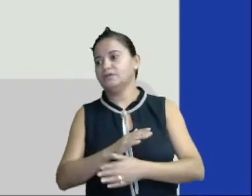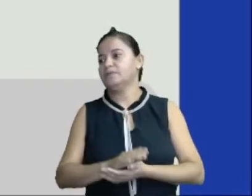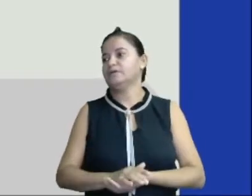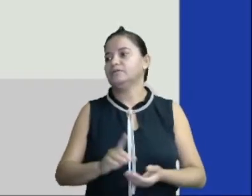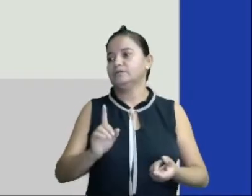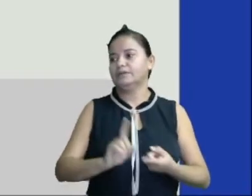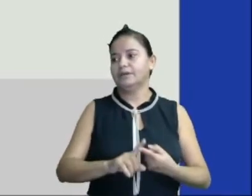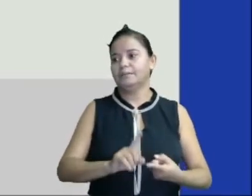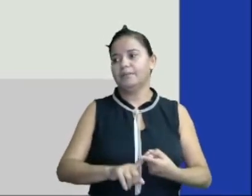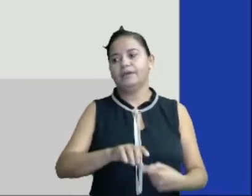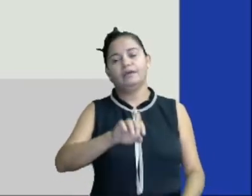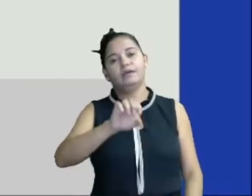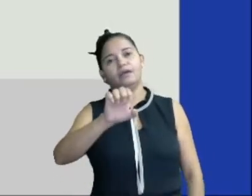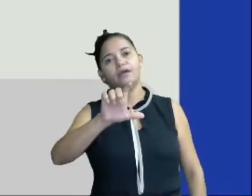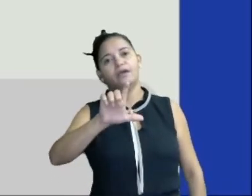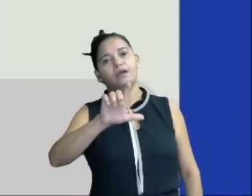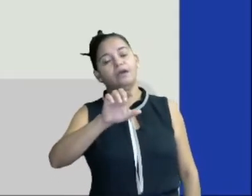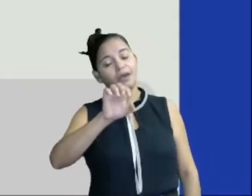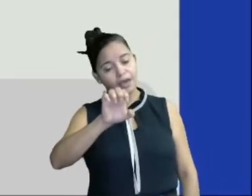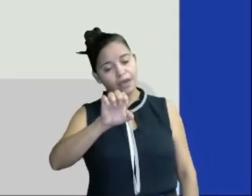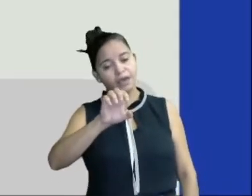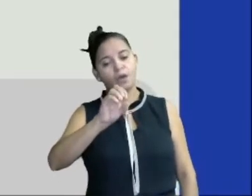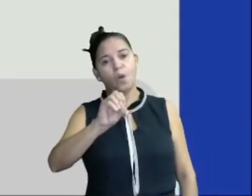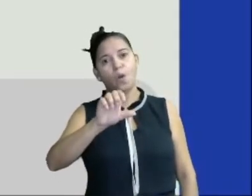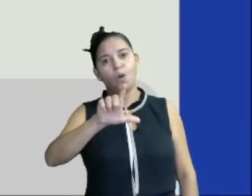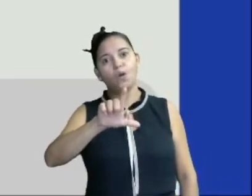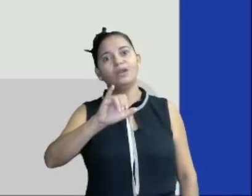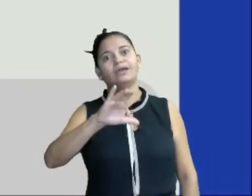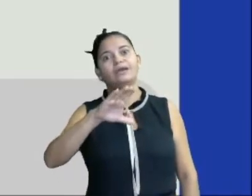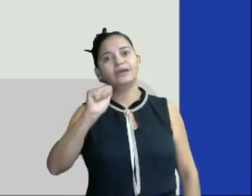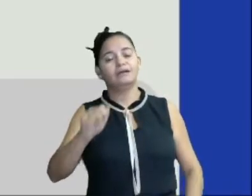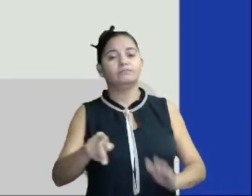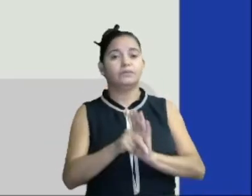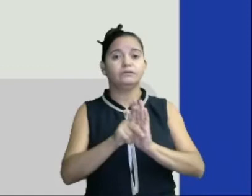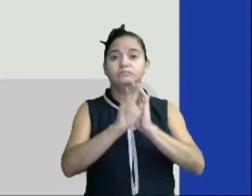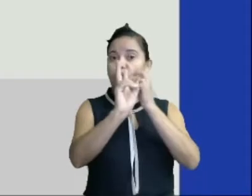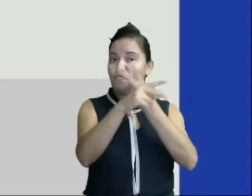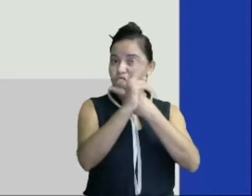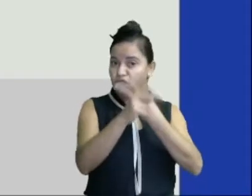eólica, que vai ser causada pela ação do vento, e